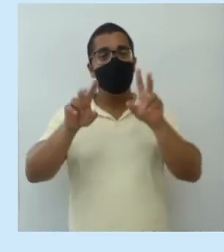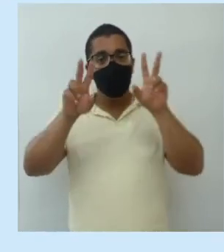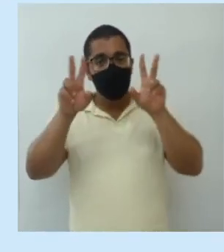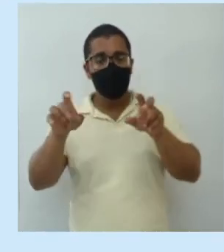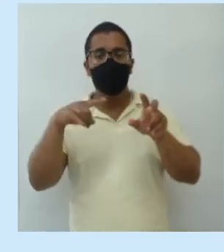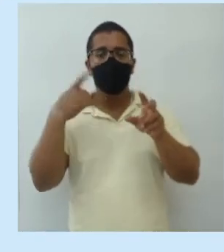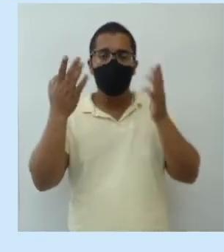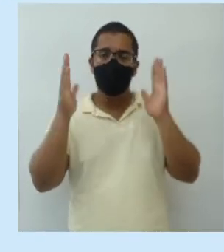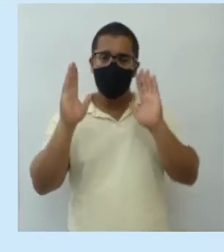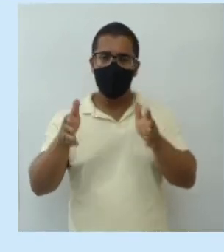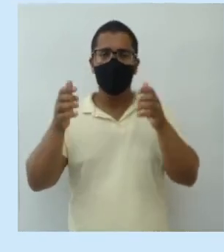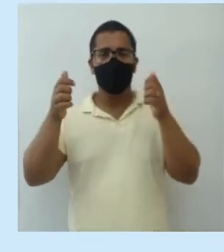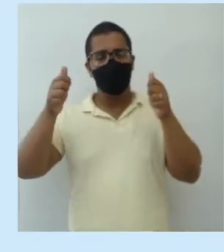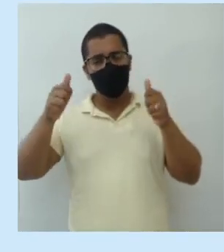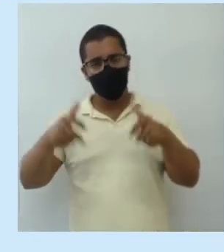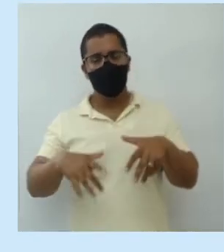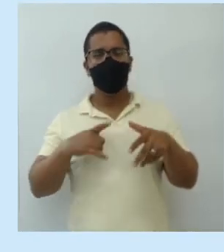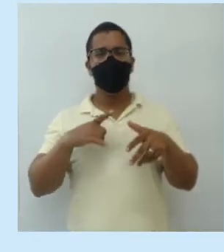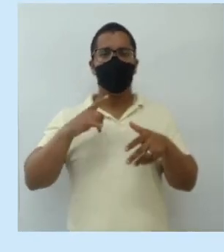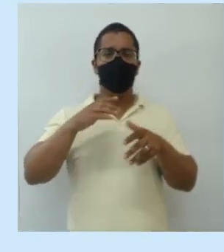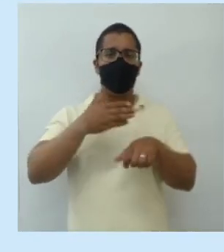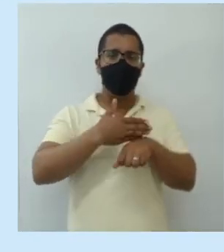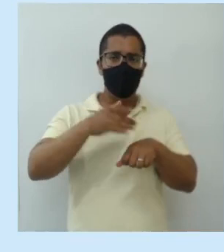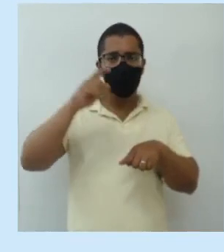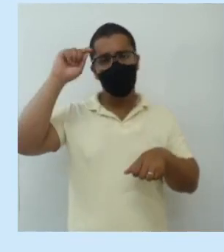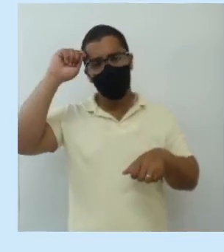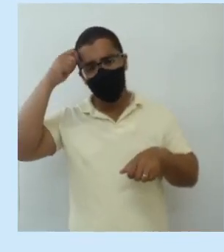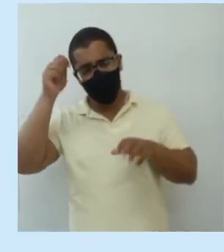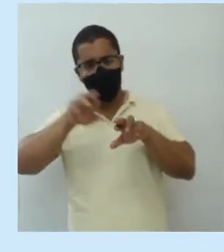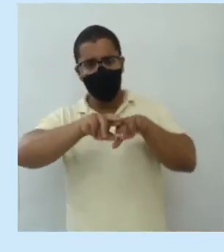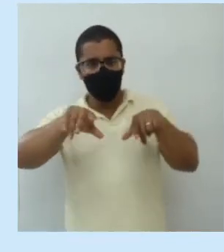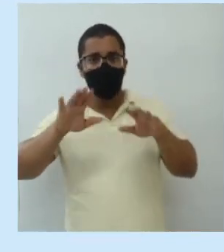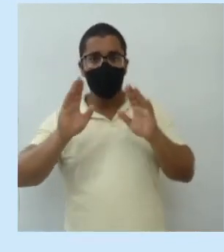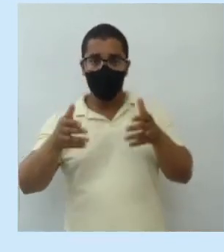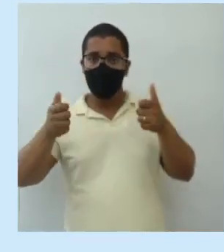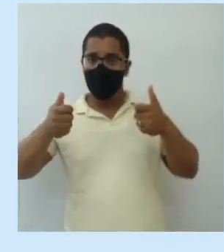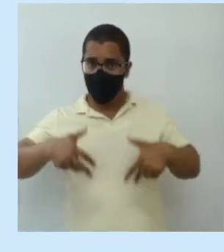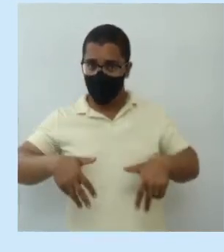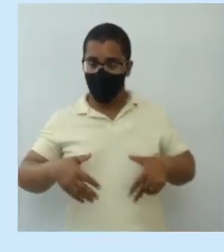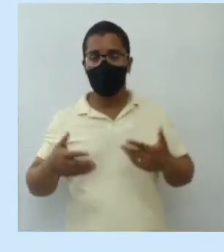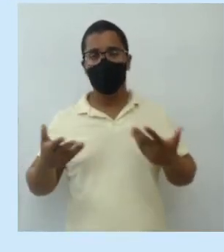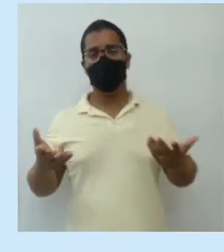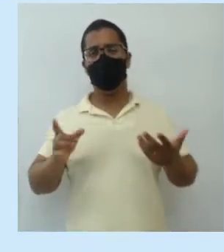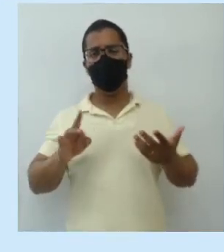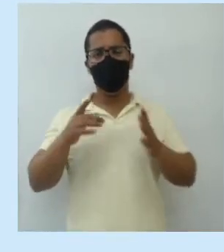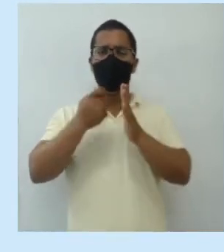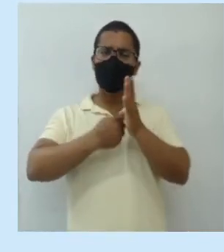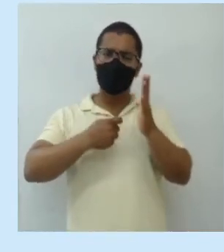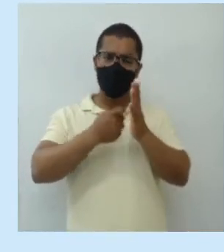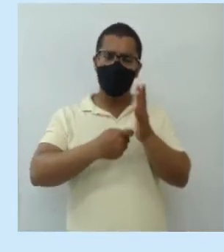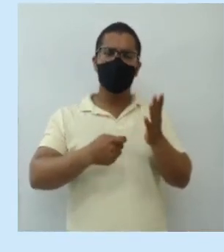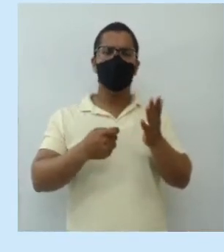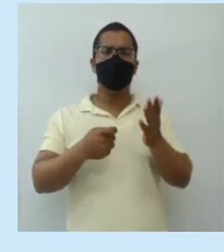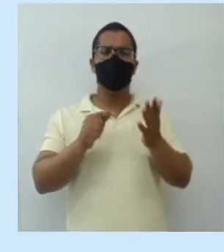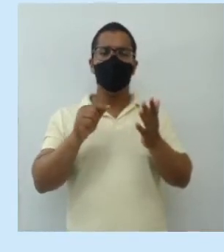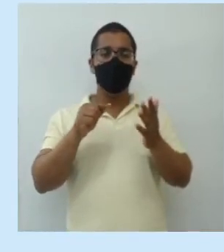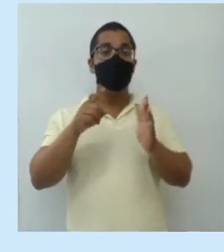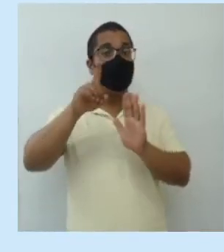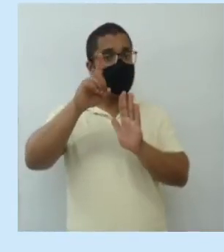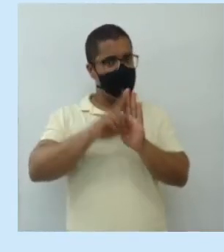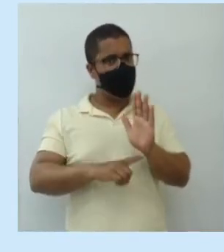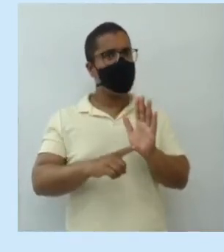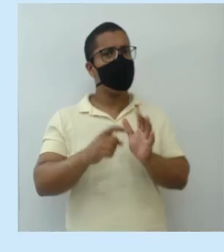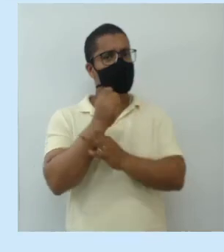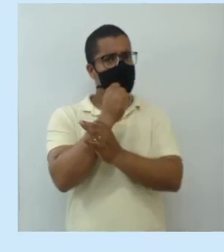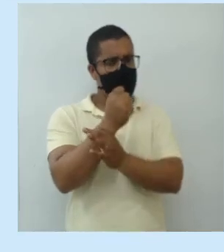falamos aqui de raça, de gênero, então começa toda uma defesa desses direitos e desses bens comuns, certo?